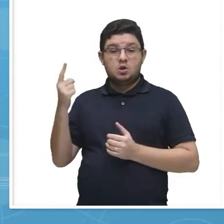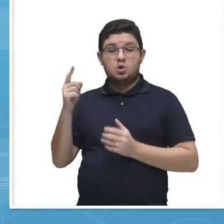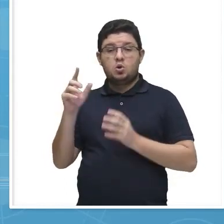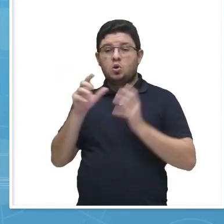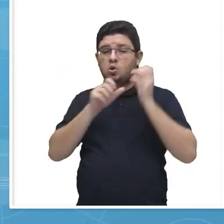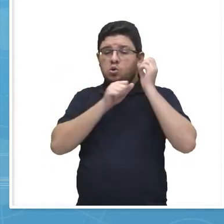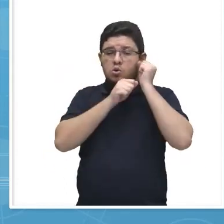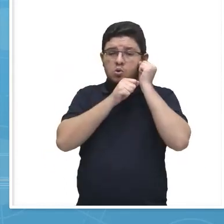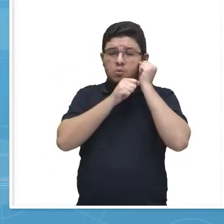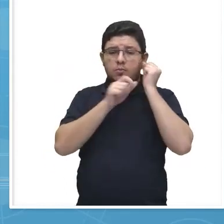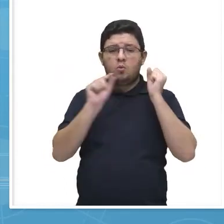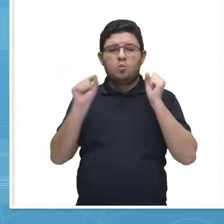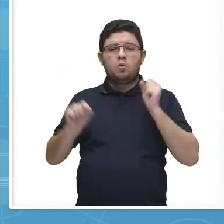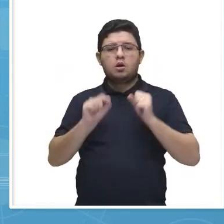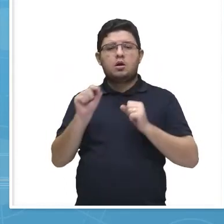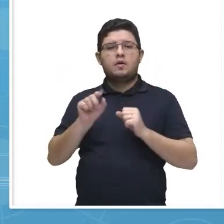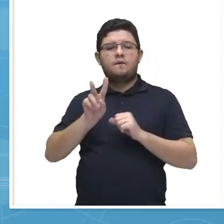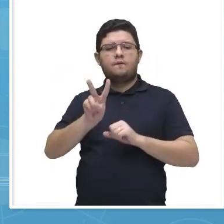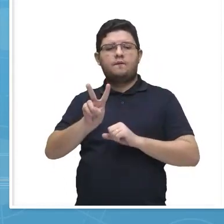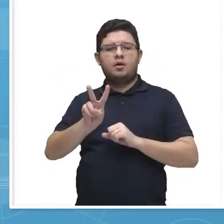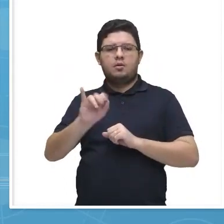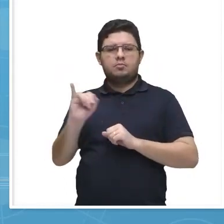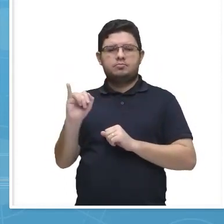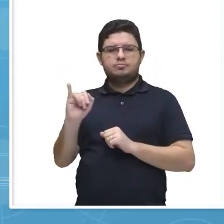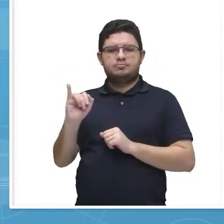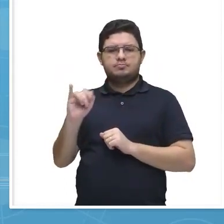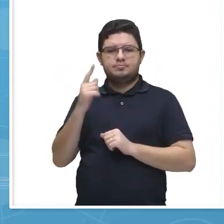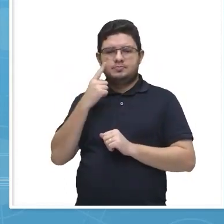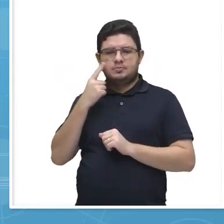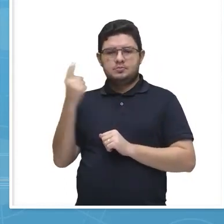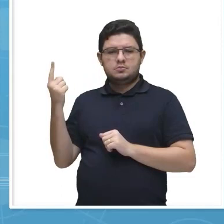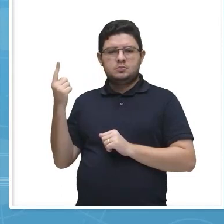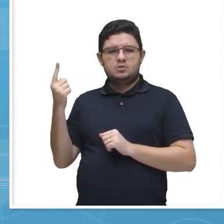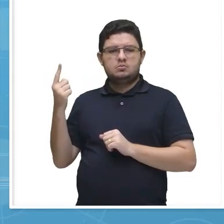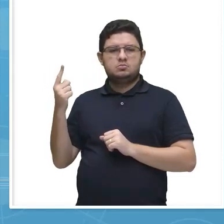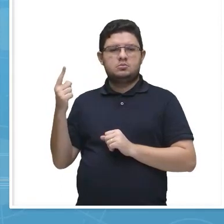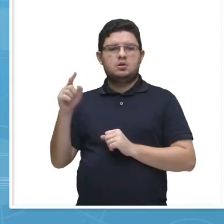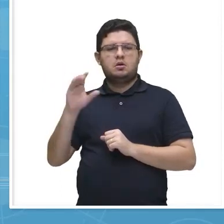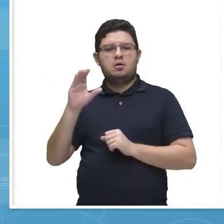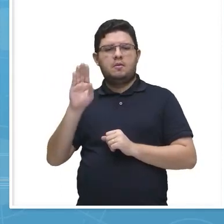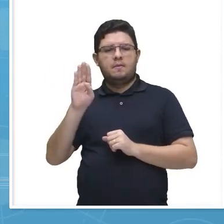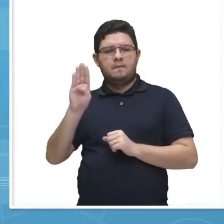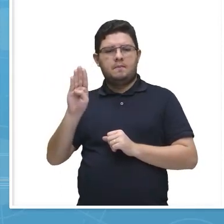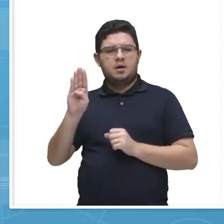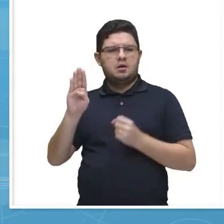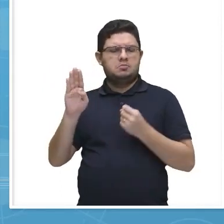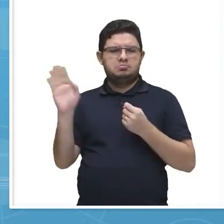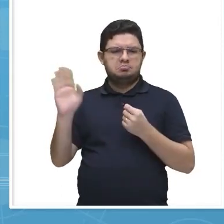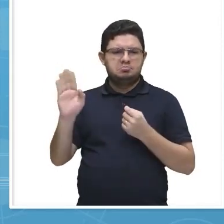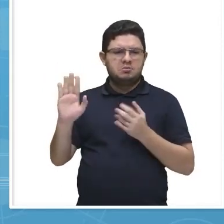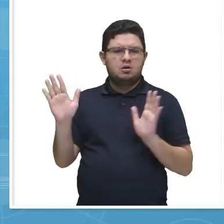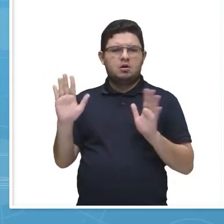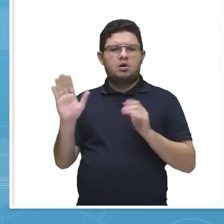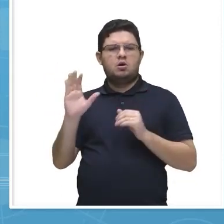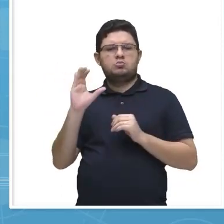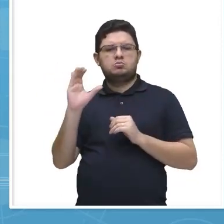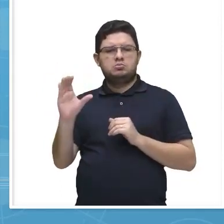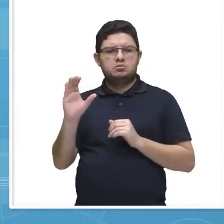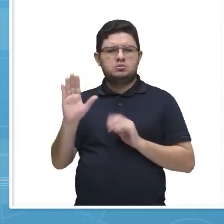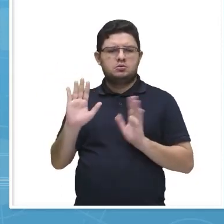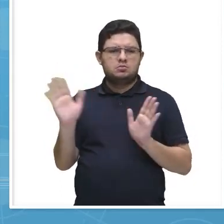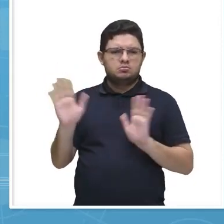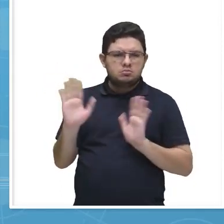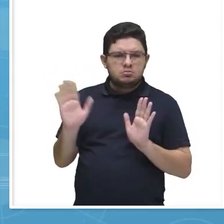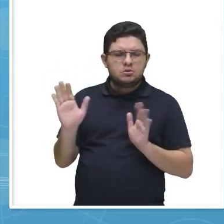aqui, é um verbo intransitivo. As demais, não. Quem emite alguma coisa, é um verbo transitivo